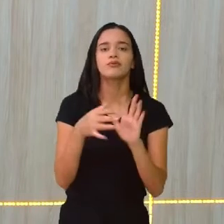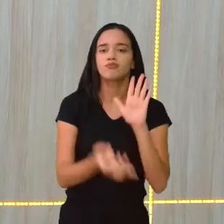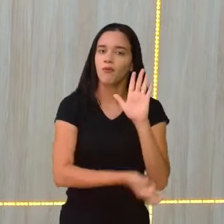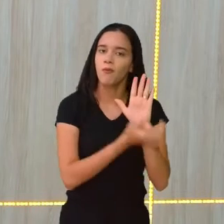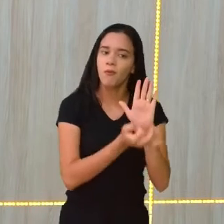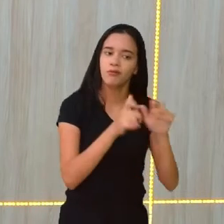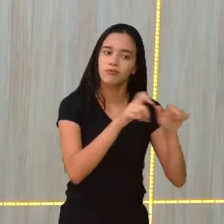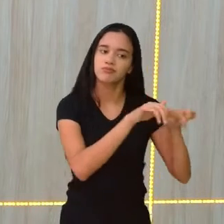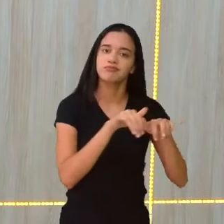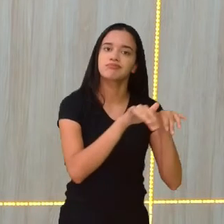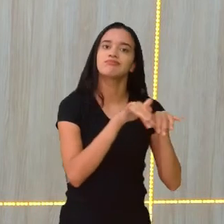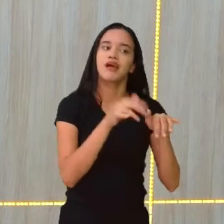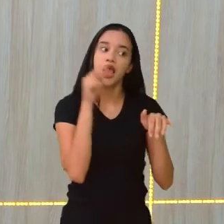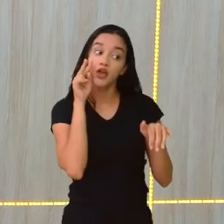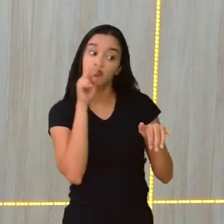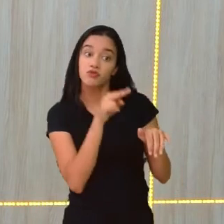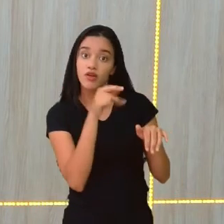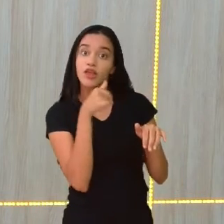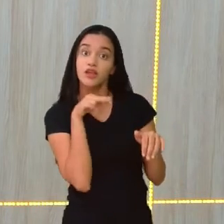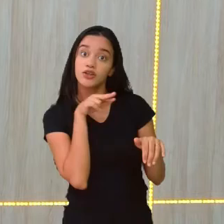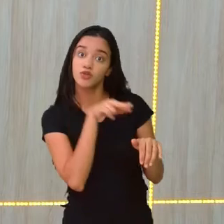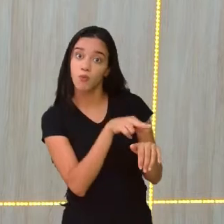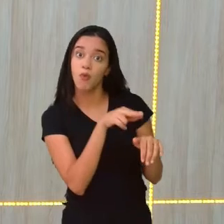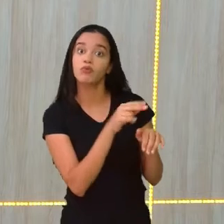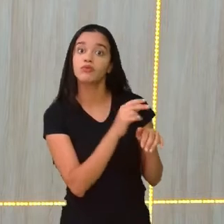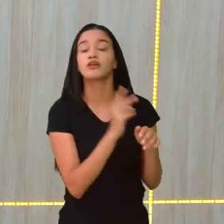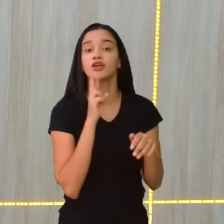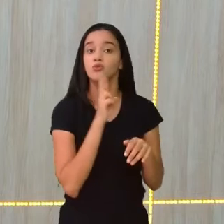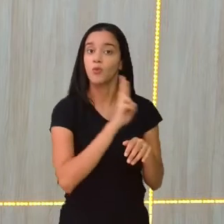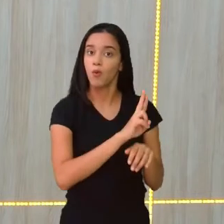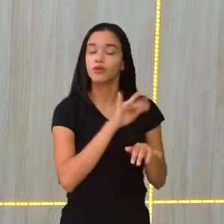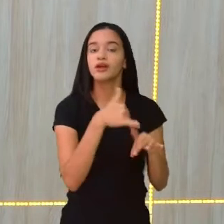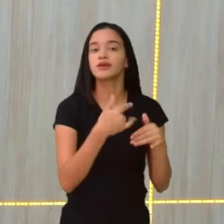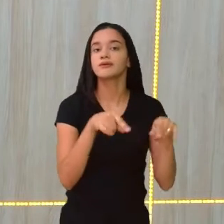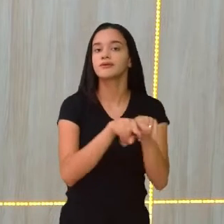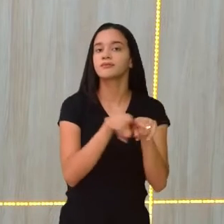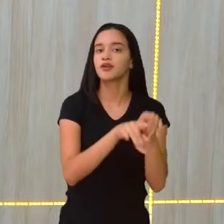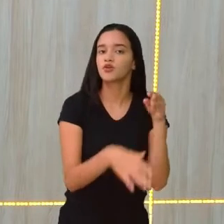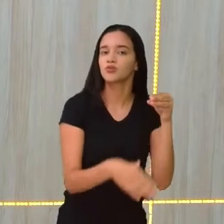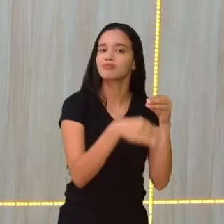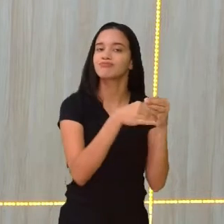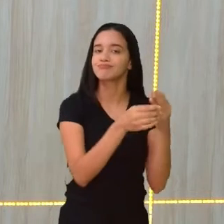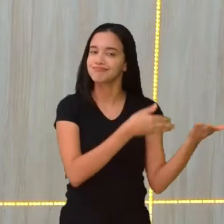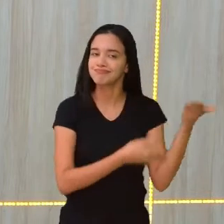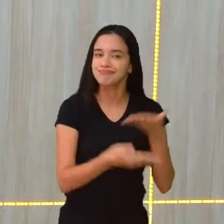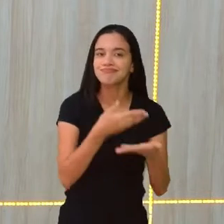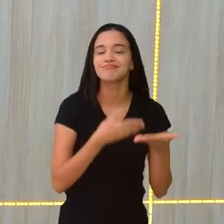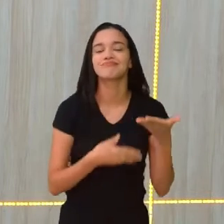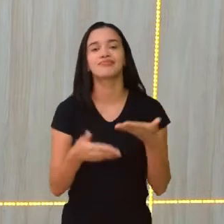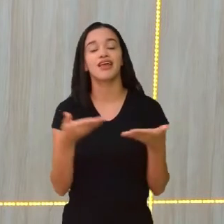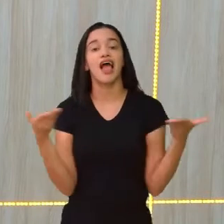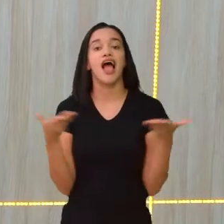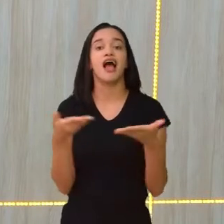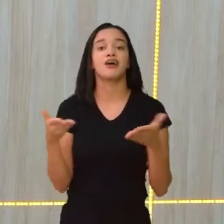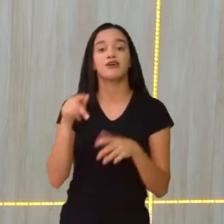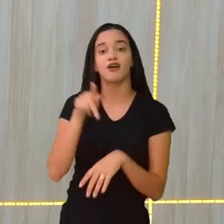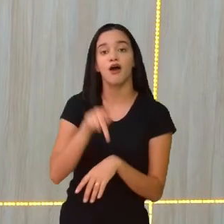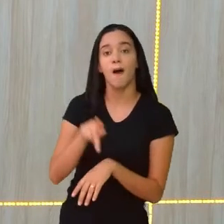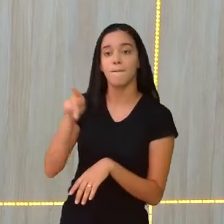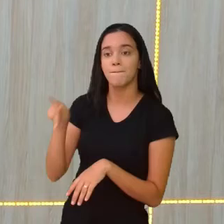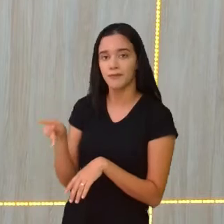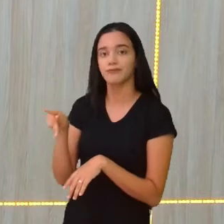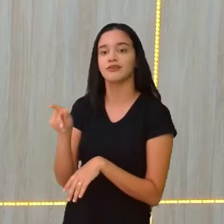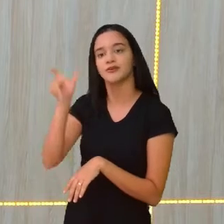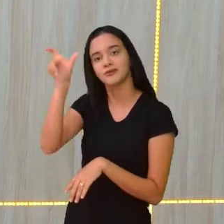comentário, que eu posso ir lá e vou responder o teu comentário, a sua contribuição, essa troca. E aí vou trazer a professora Isabel Borges